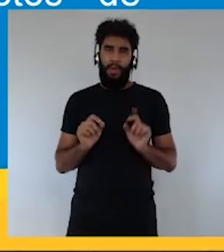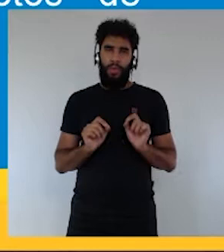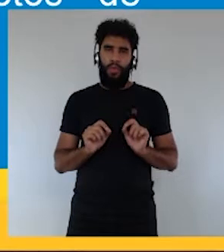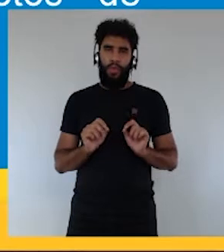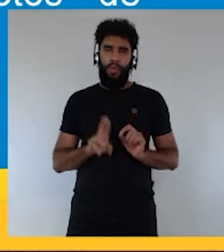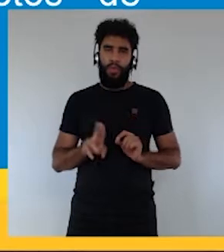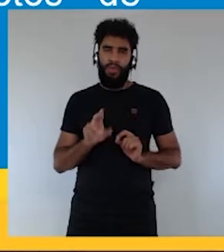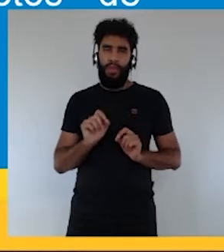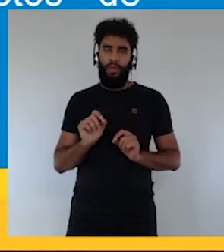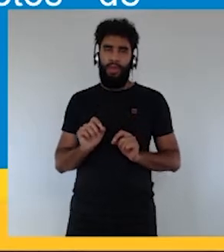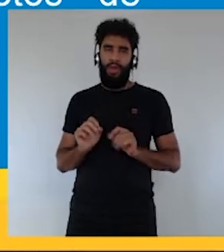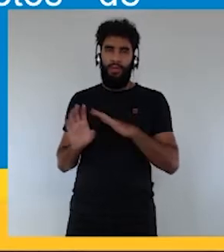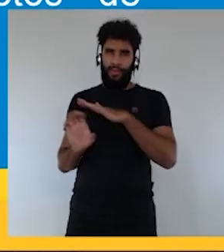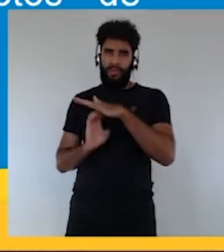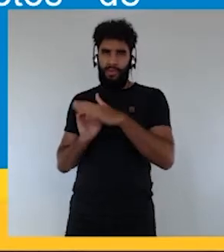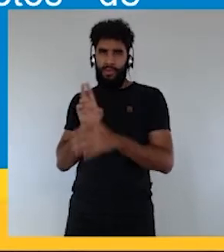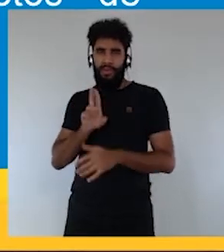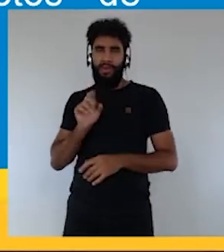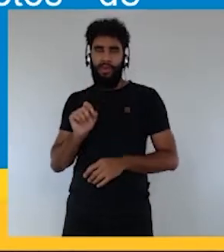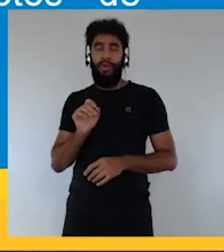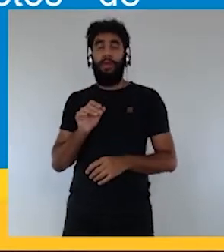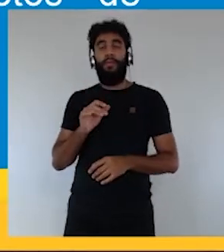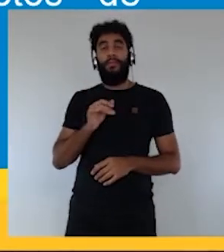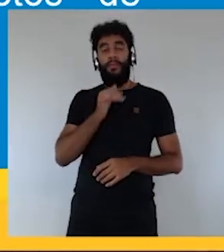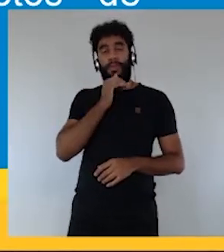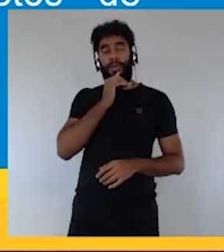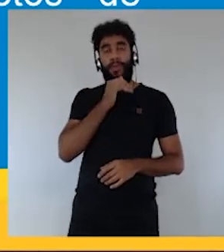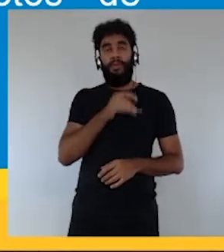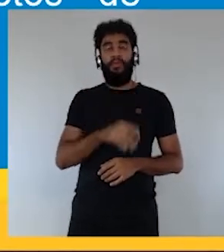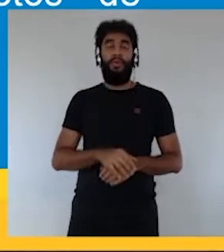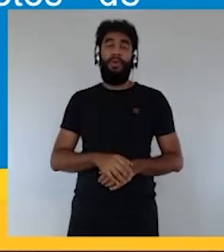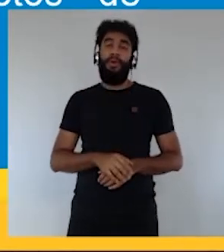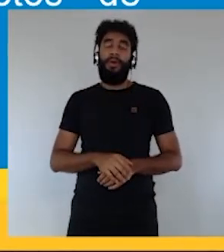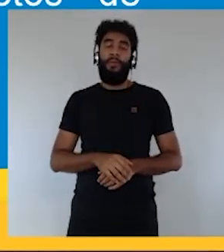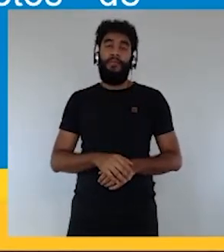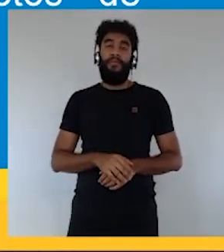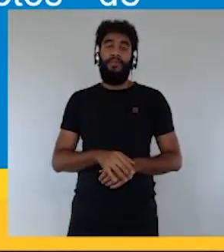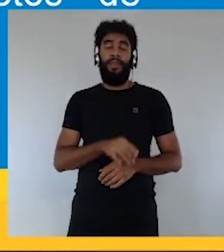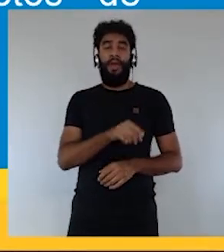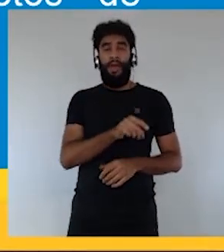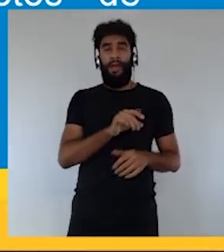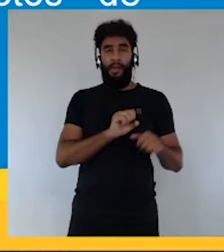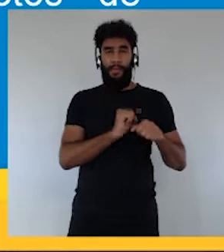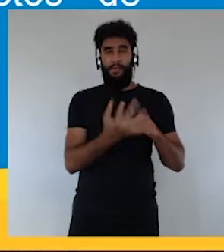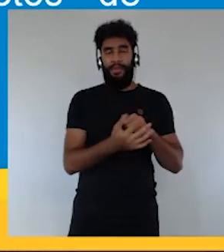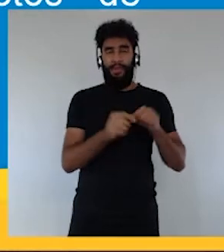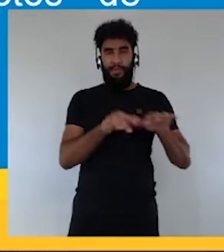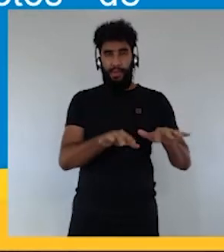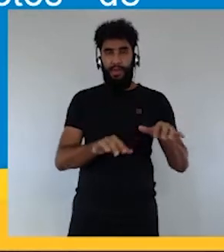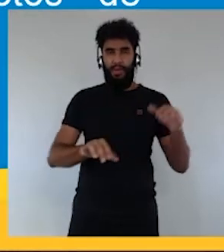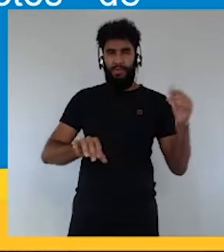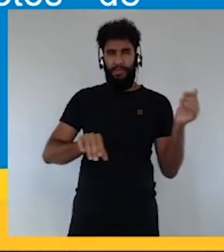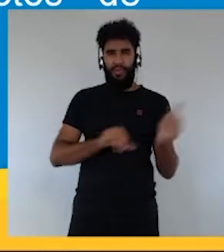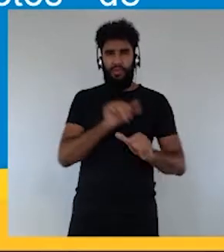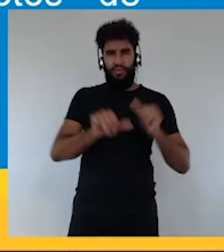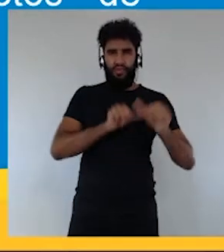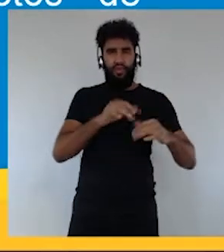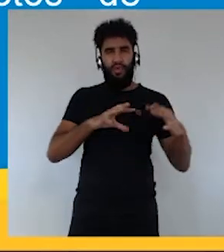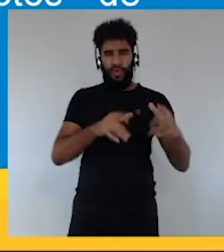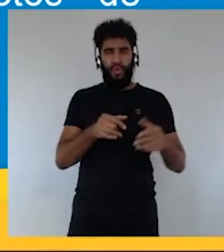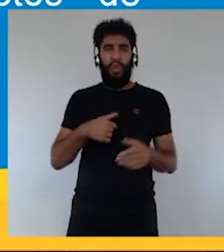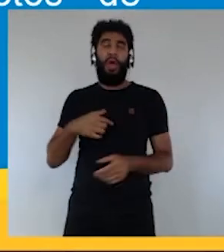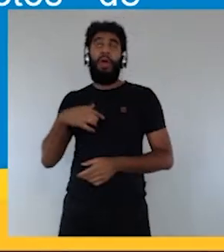de startup, se tem alguma coisa que foi disruptiva para a nossa vida, foi a pandemia, né? Mudou tudo que a gente conhecia